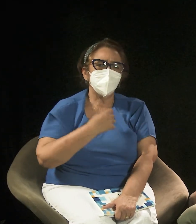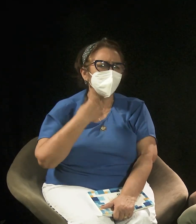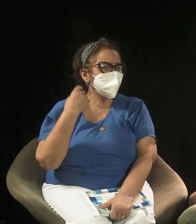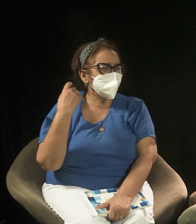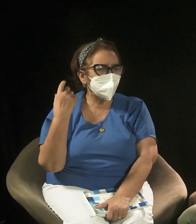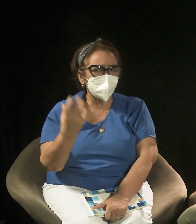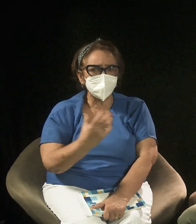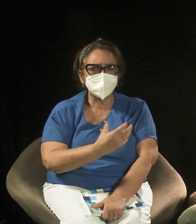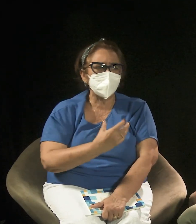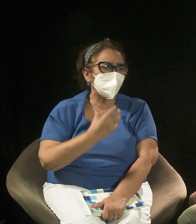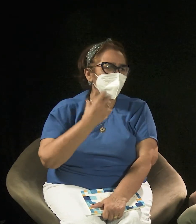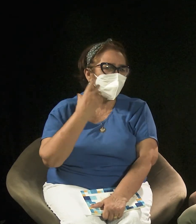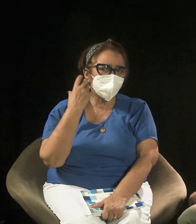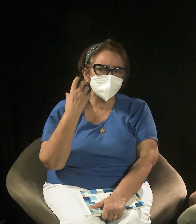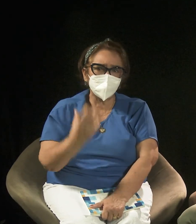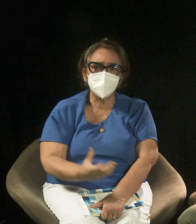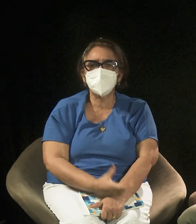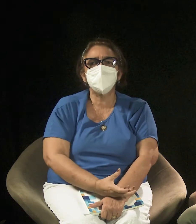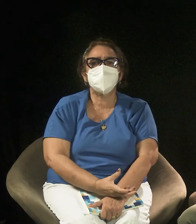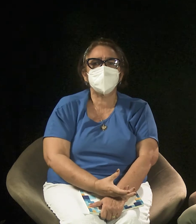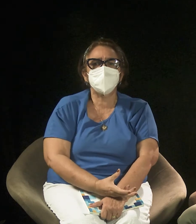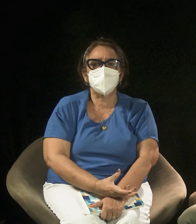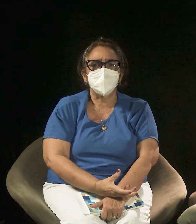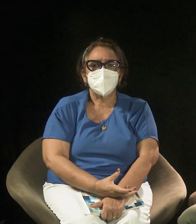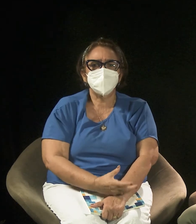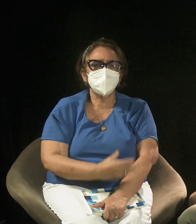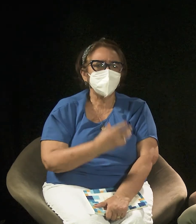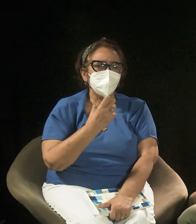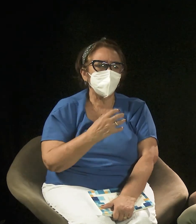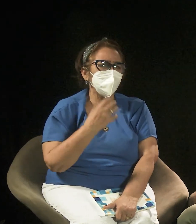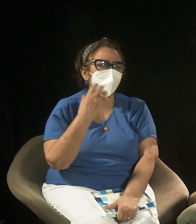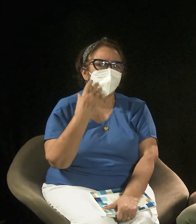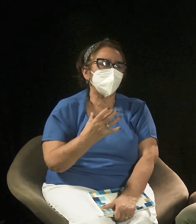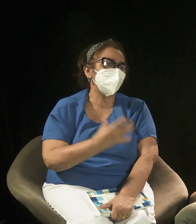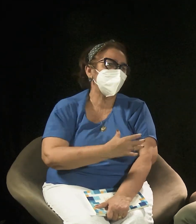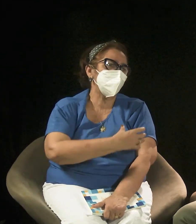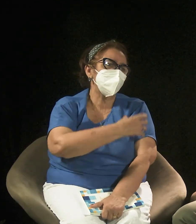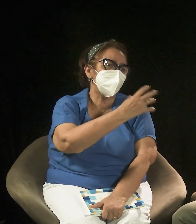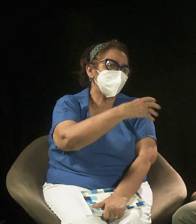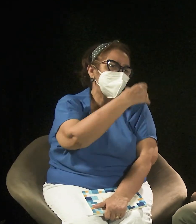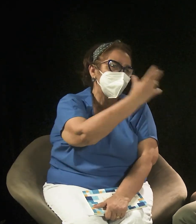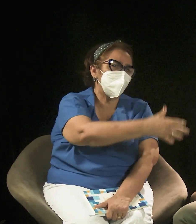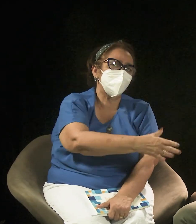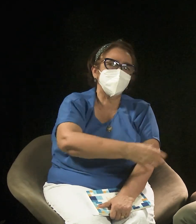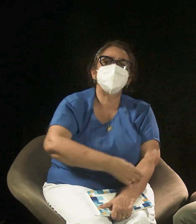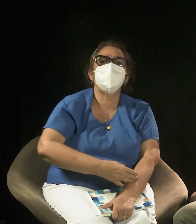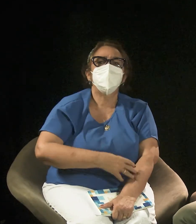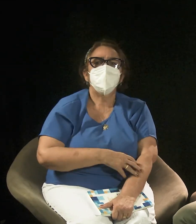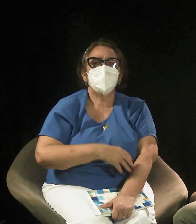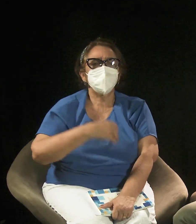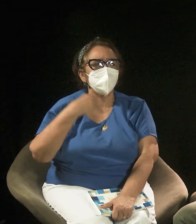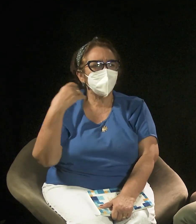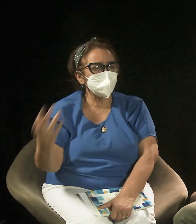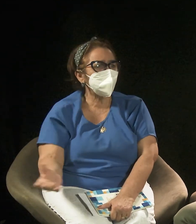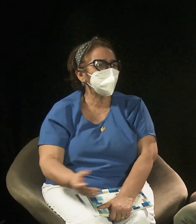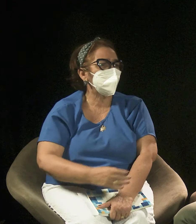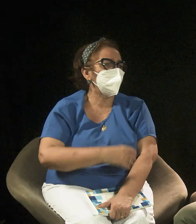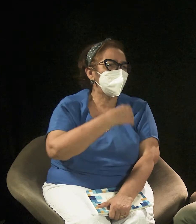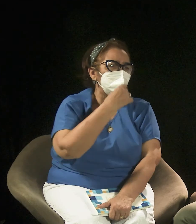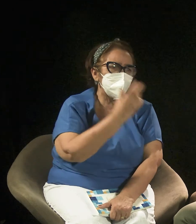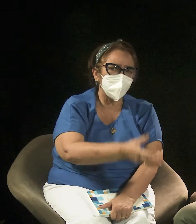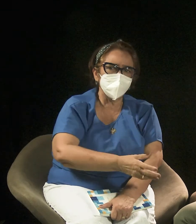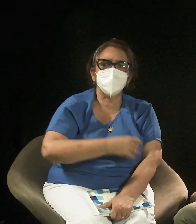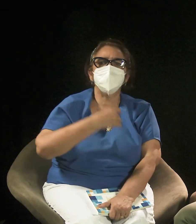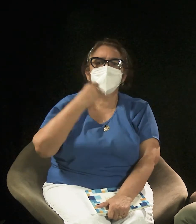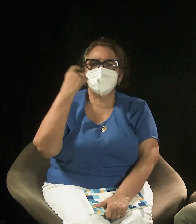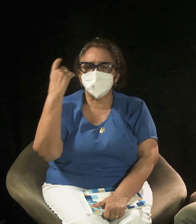igreja, várias igrejas, é hora de fazer algo concreto. A gente não pode fechar os olhos diante da violência. É a violência contra a